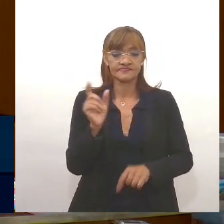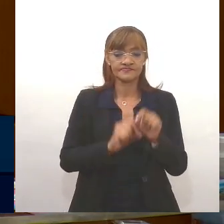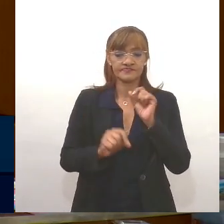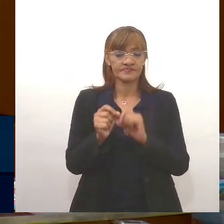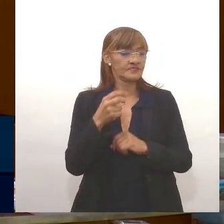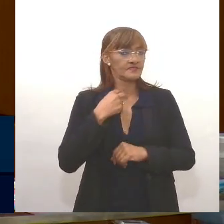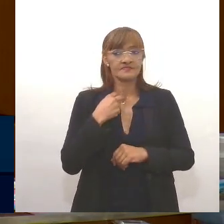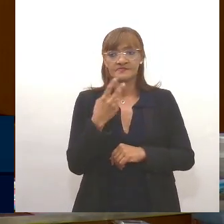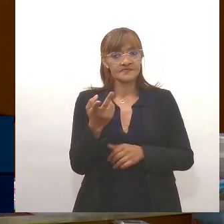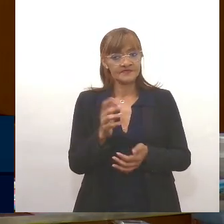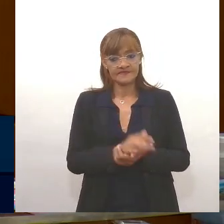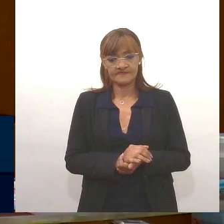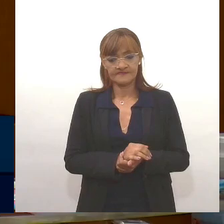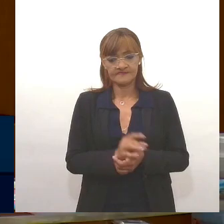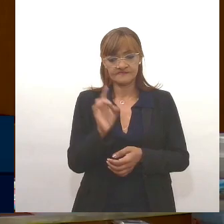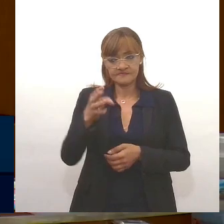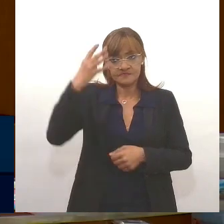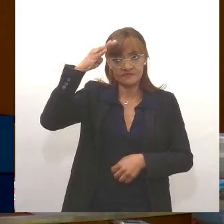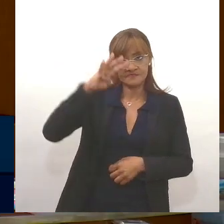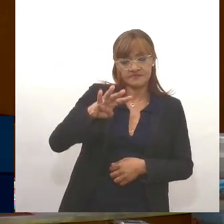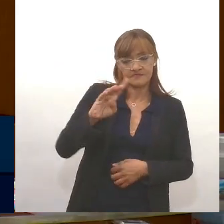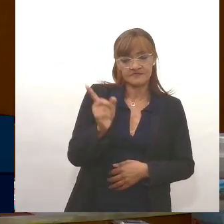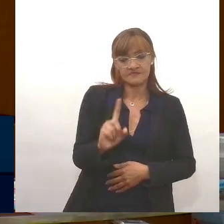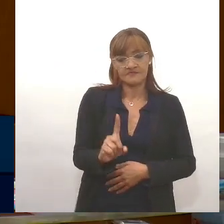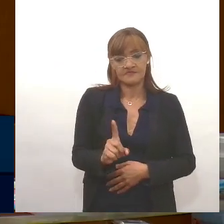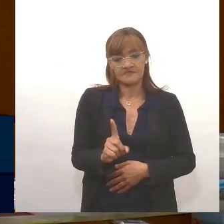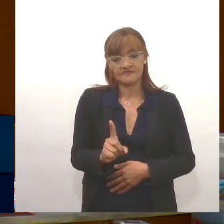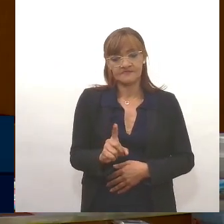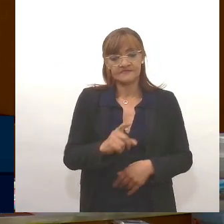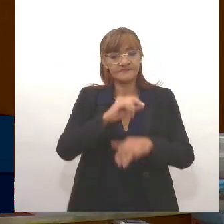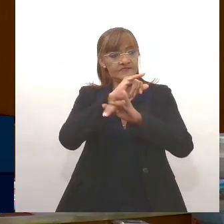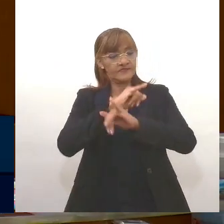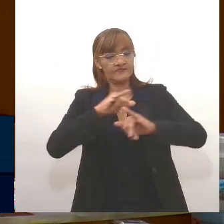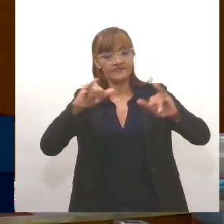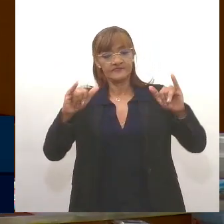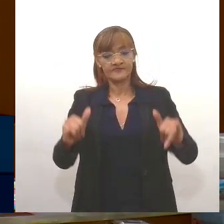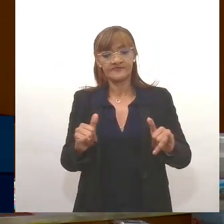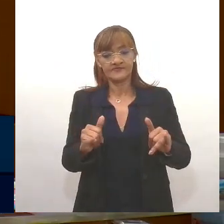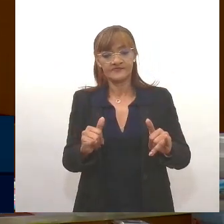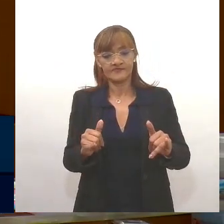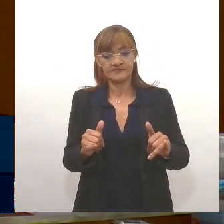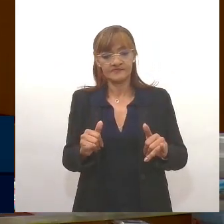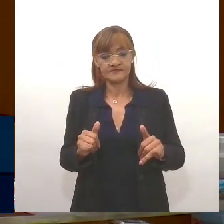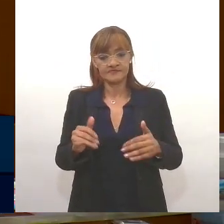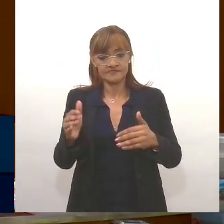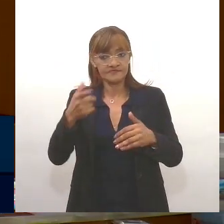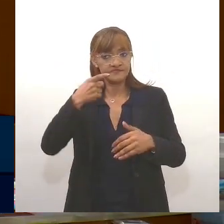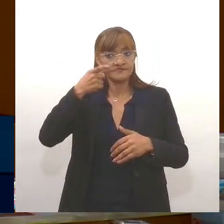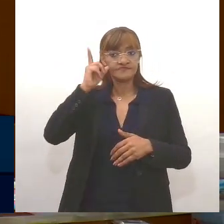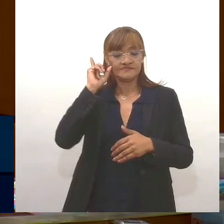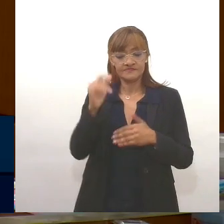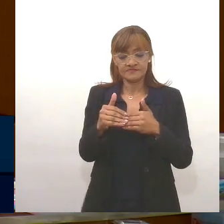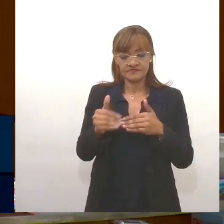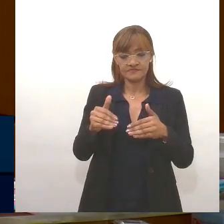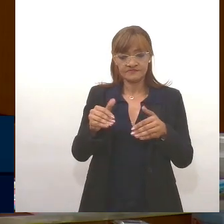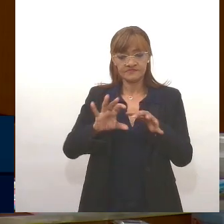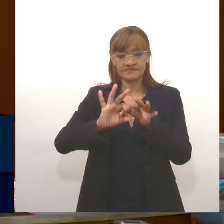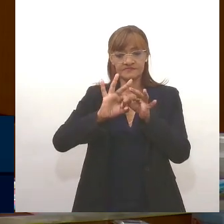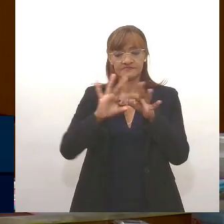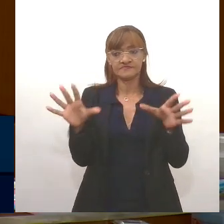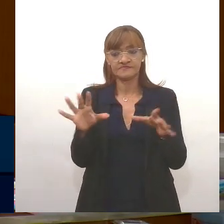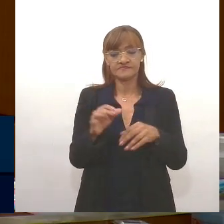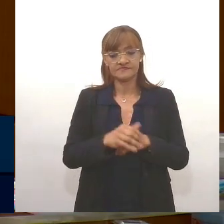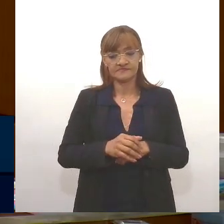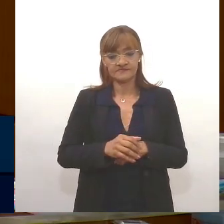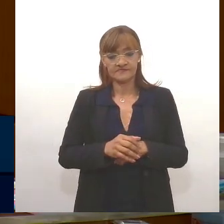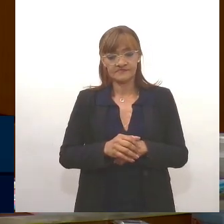de 4 dias sendo divulgada já em cima né ontem só foi sair no no perfil